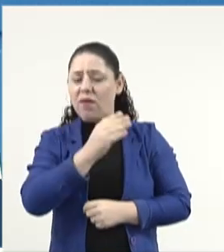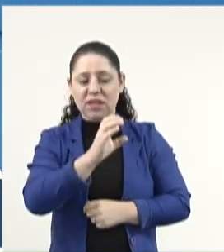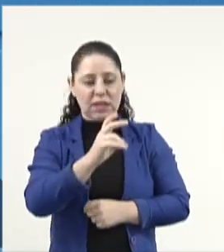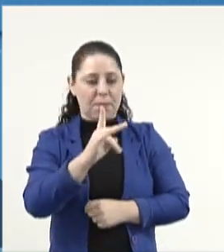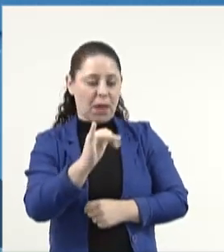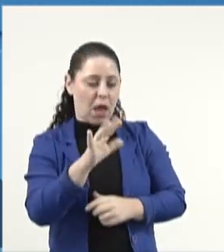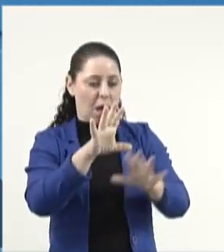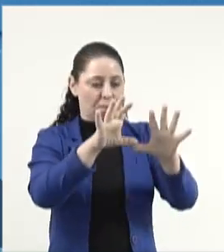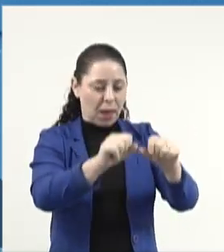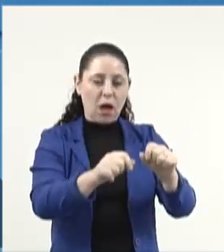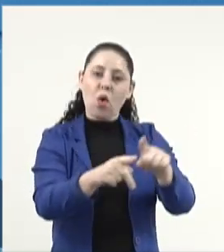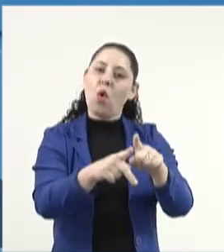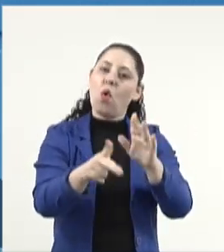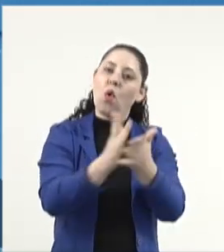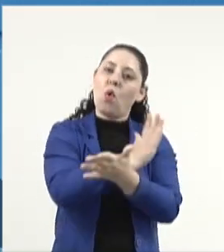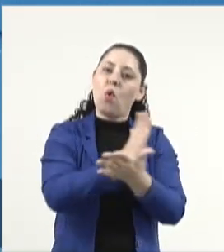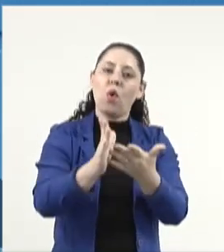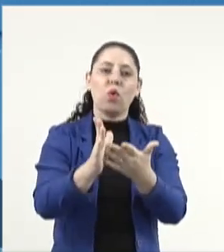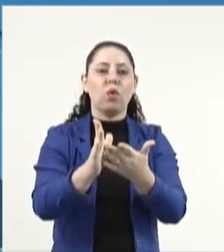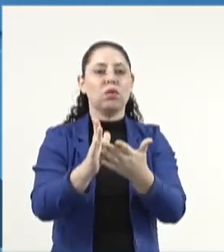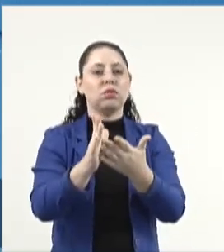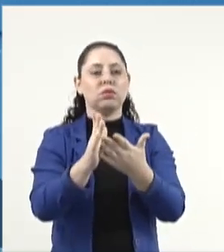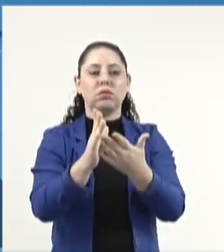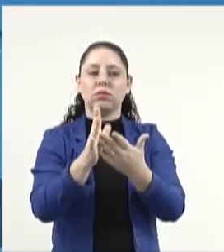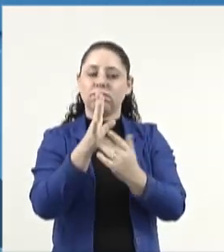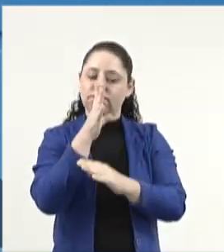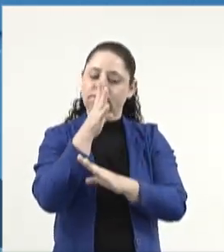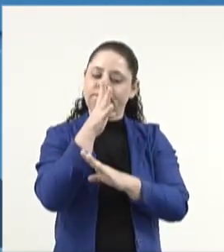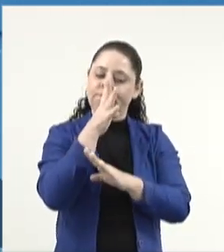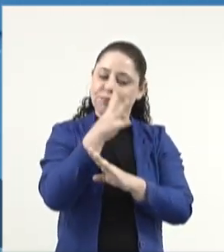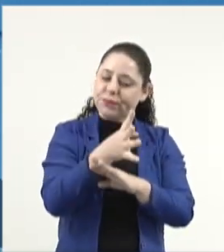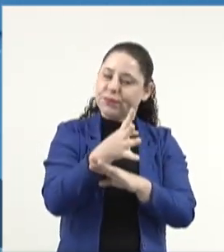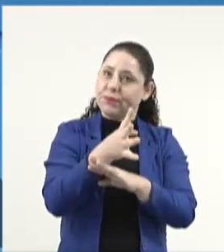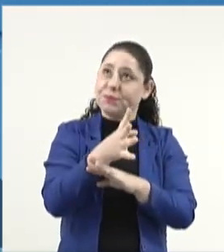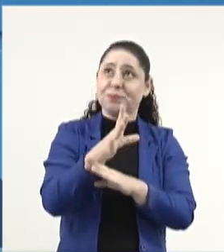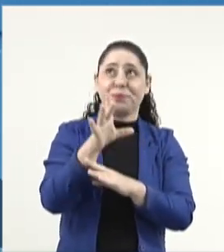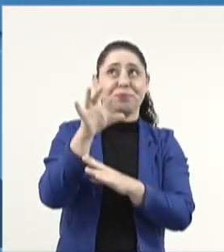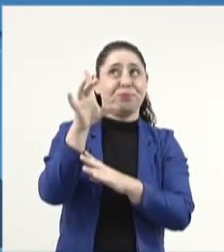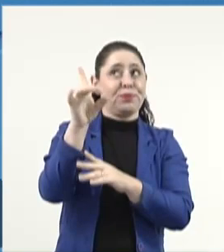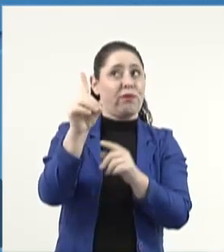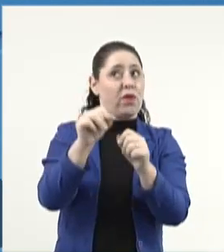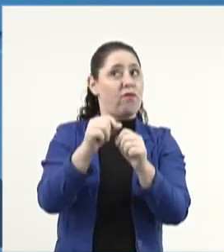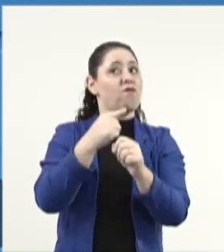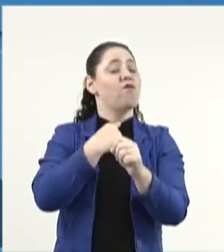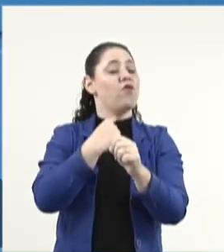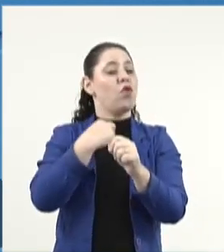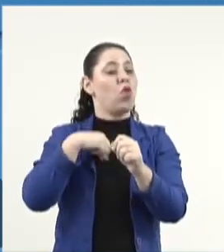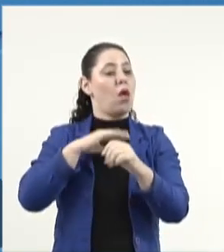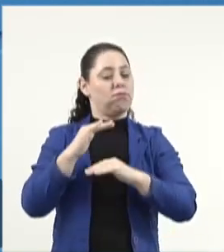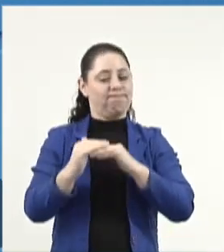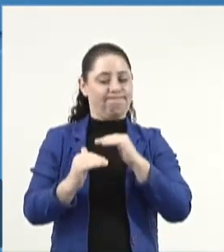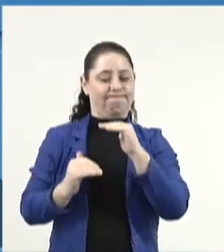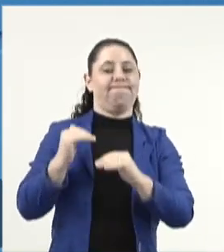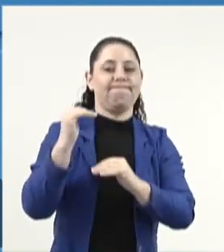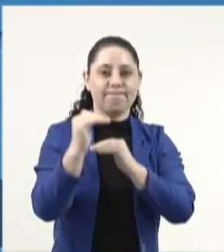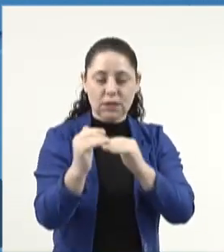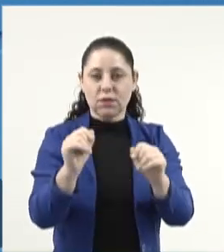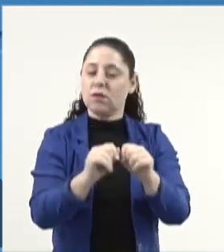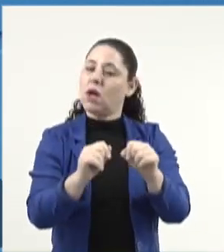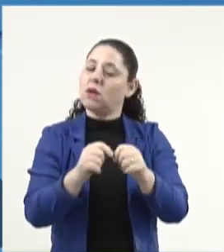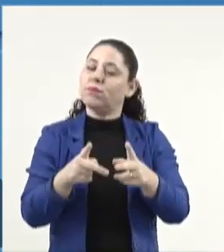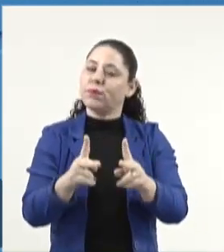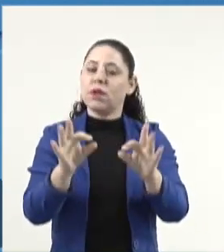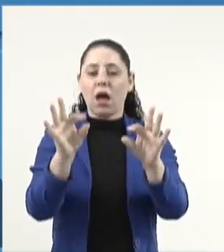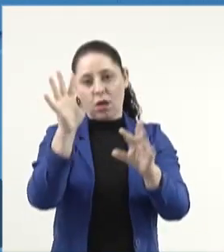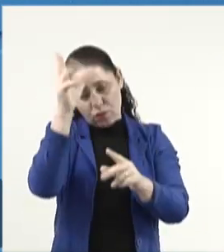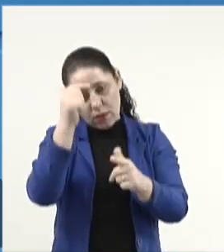CPI ou coletar, ou haja algum tipo de interferência divina nas nossas vontades de avançar nesse tema, deputado Pedro Kemp,